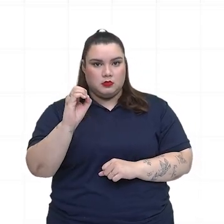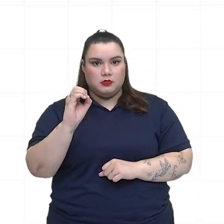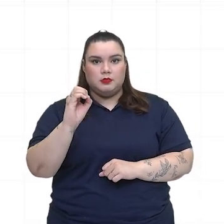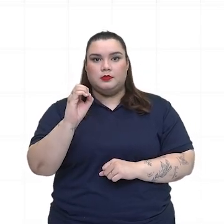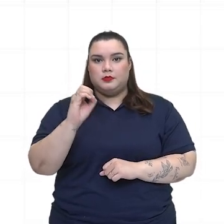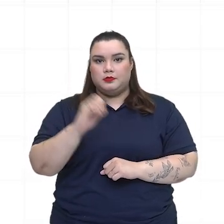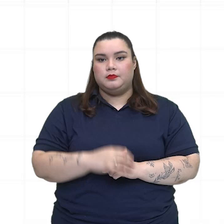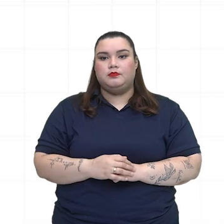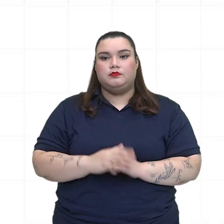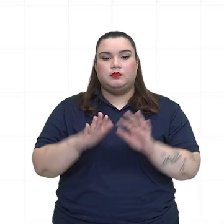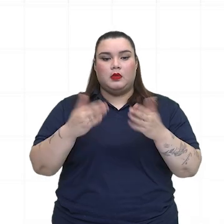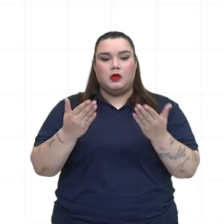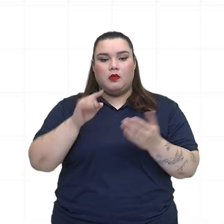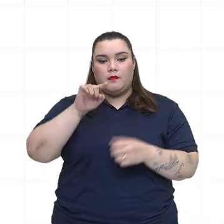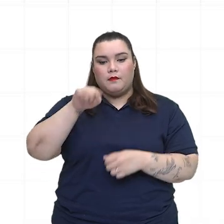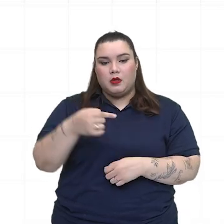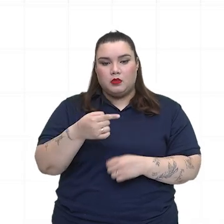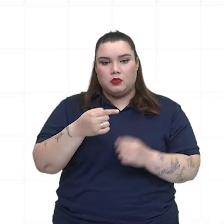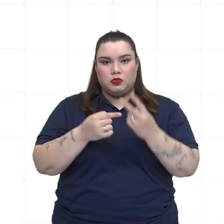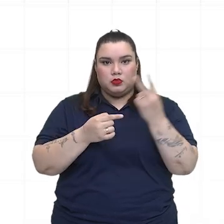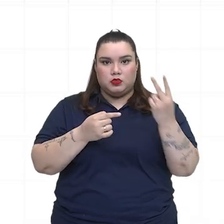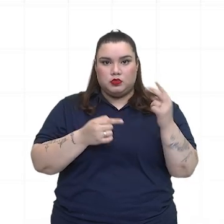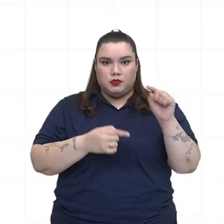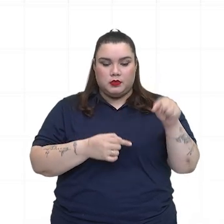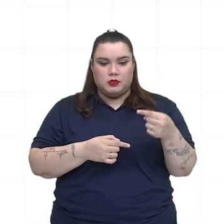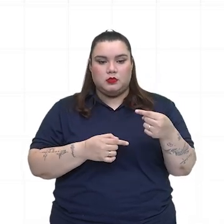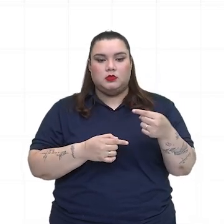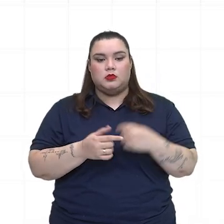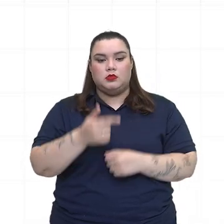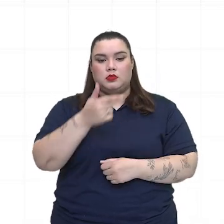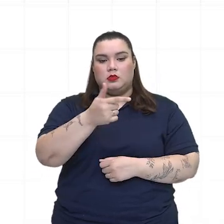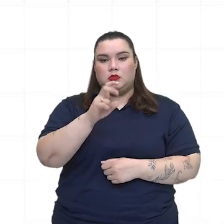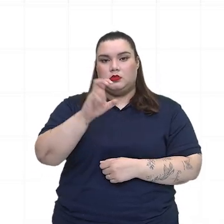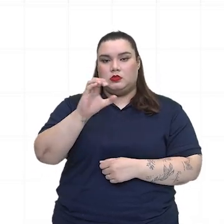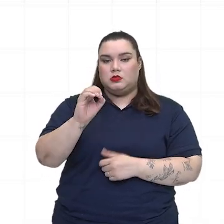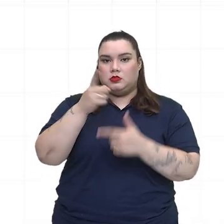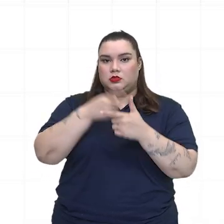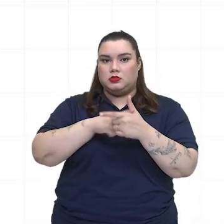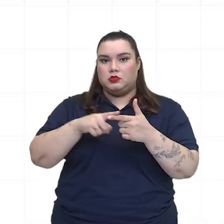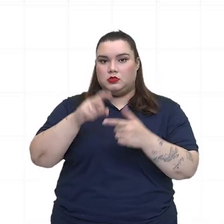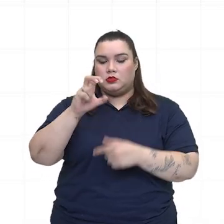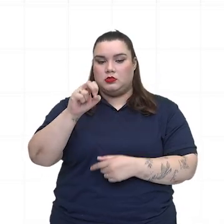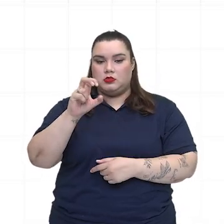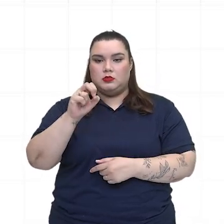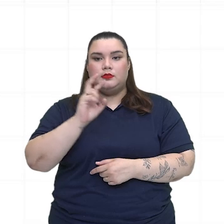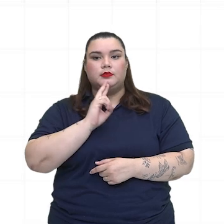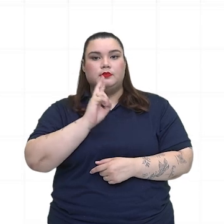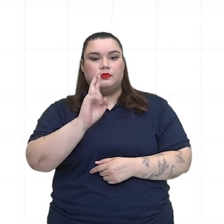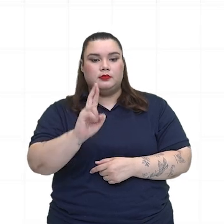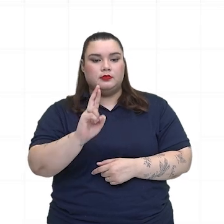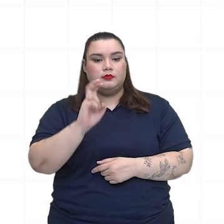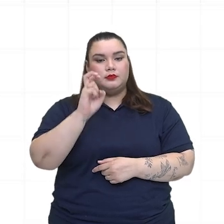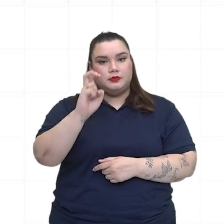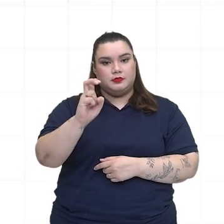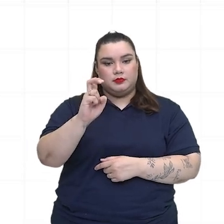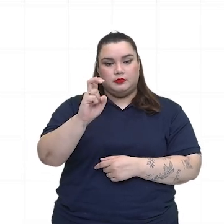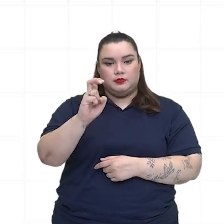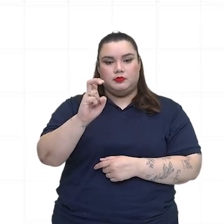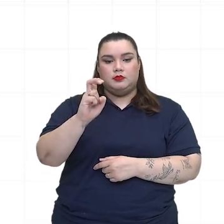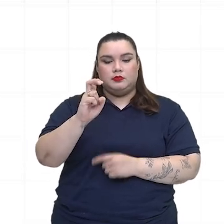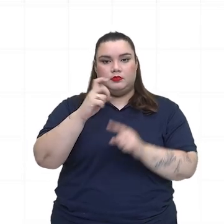acrescenta o 0 aqui e uma vírgula no resultado. 250 dividido por 50 é